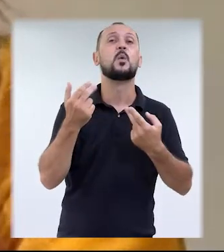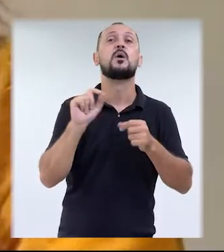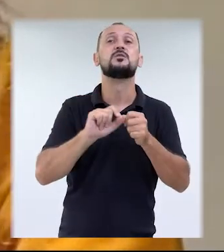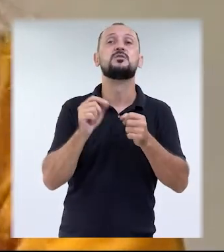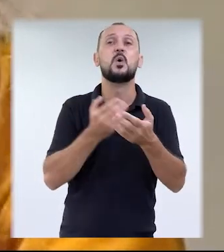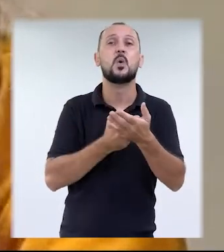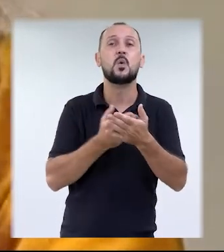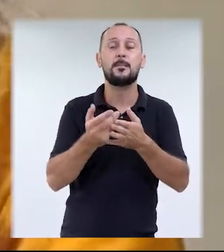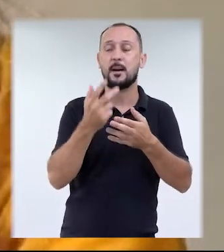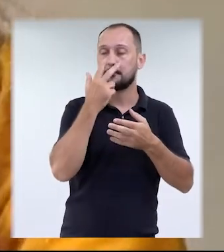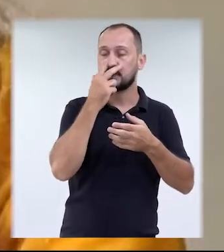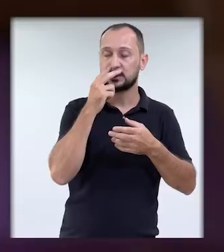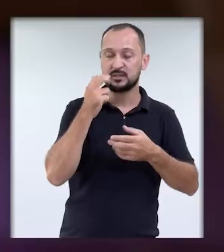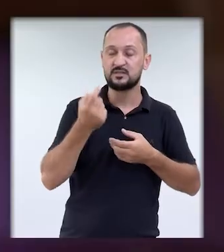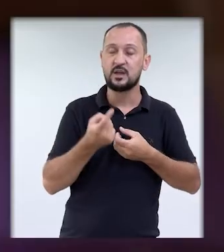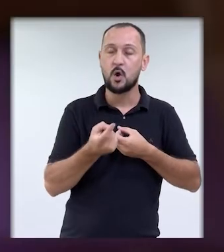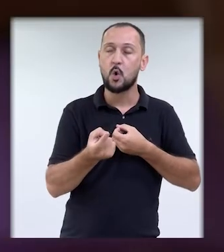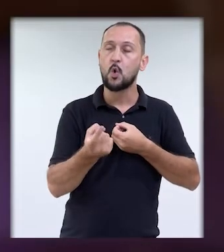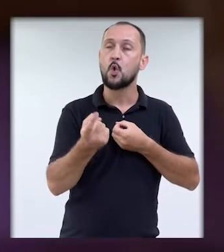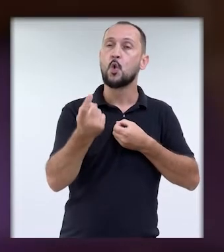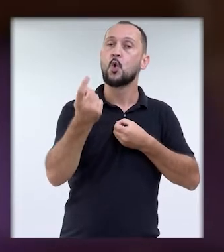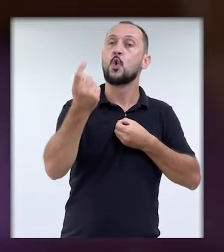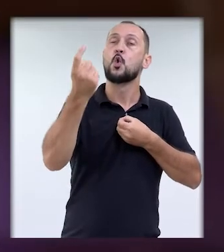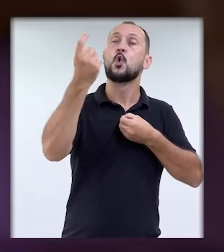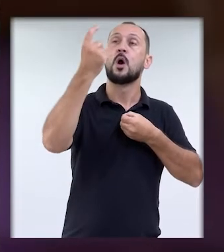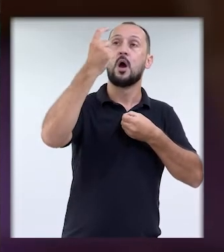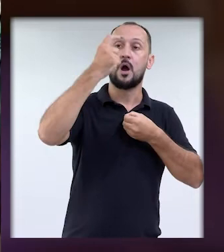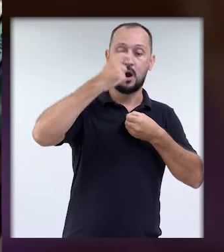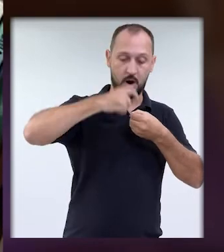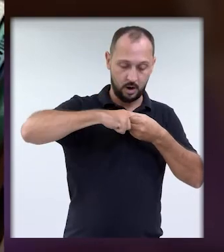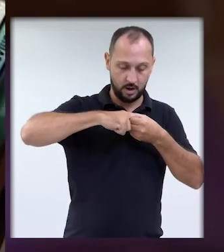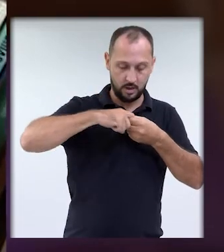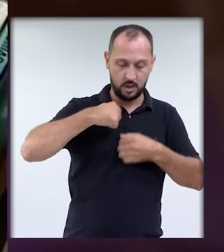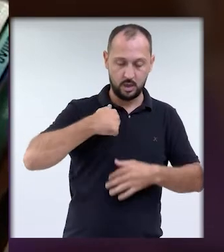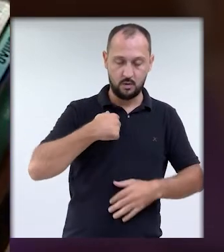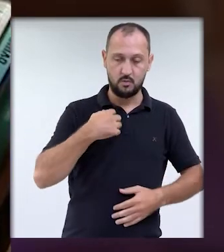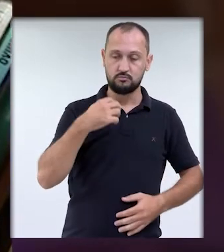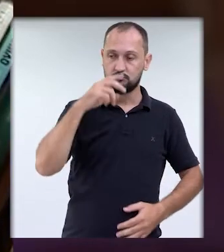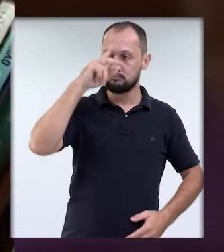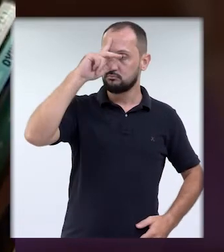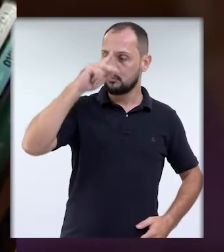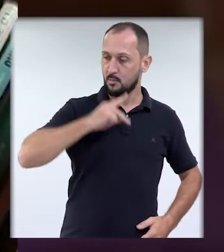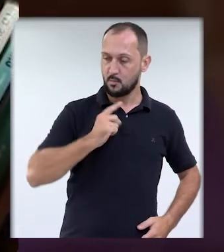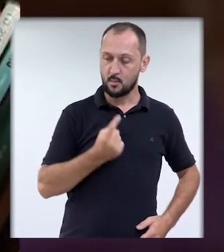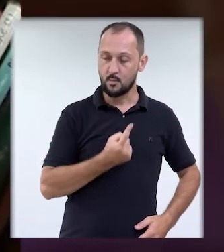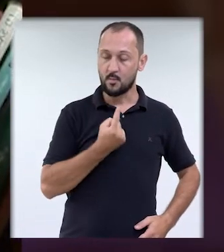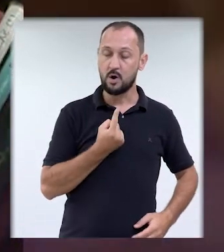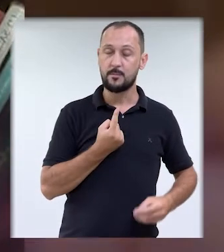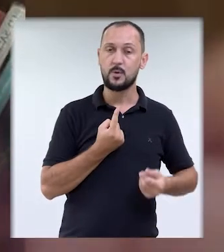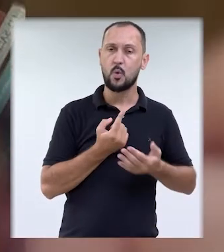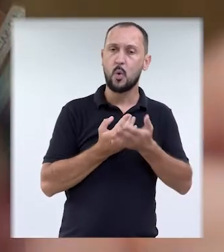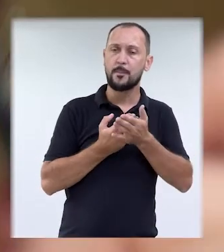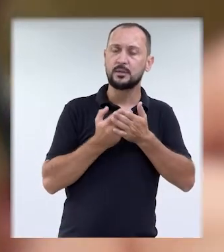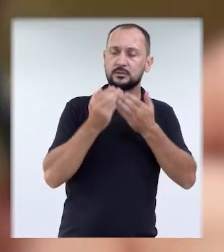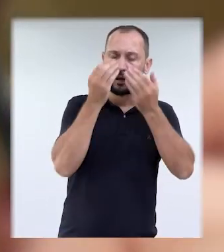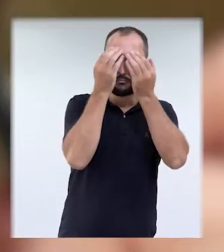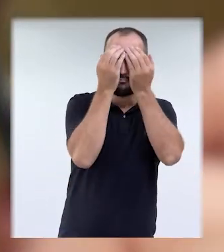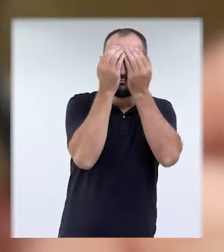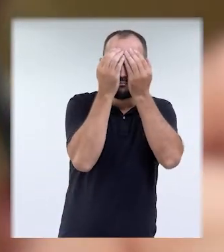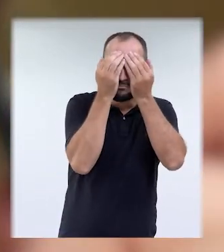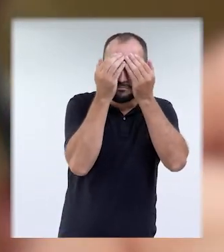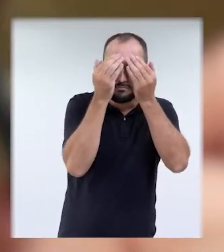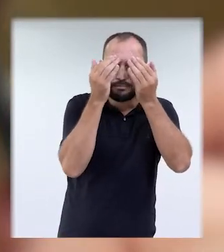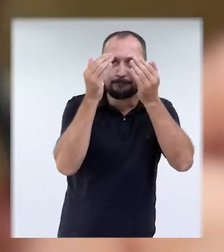gente começasse a voltar para a gente e a compreender a nossa individualidade e como que nós